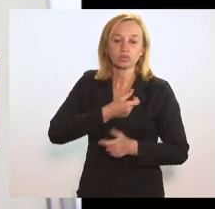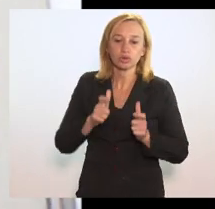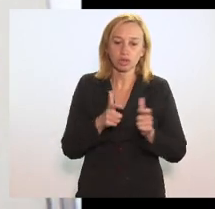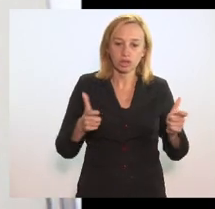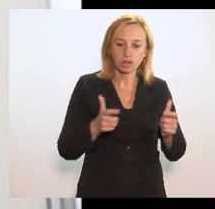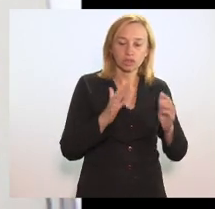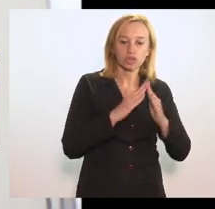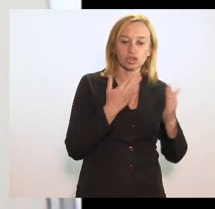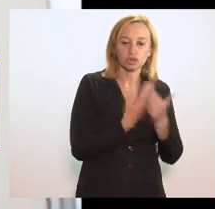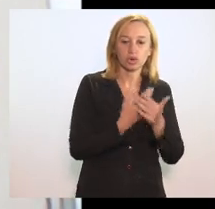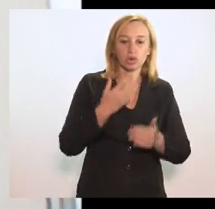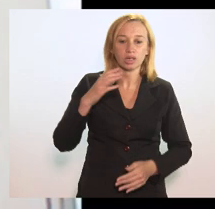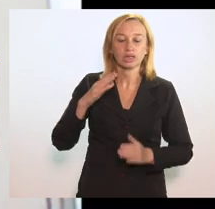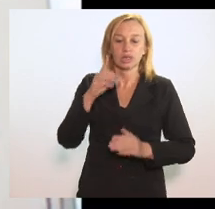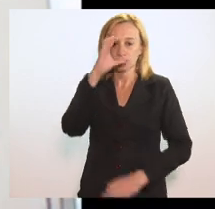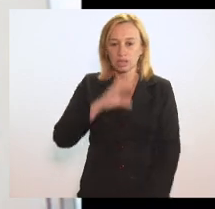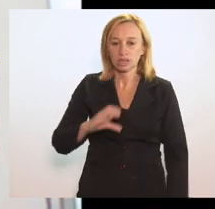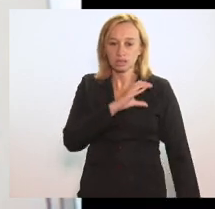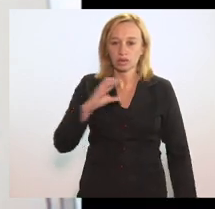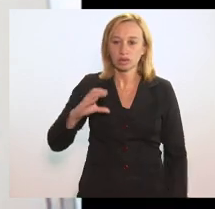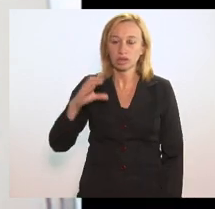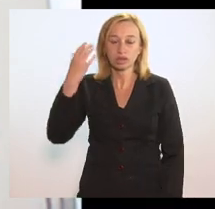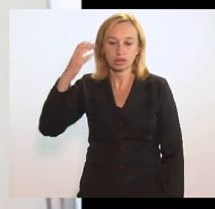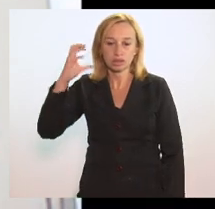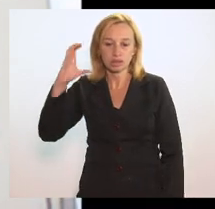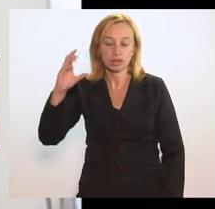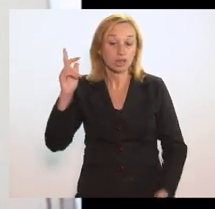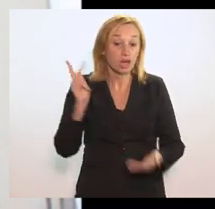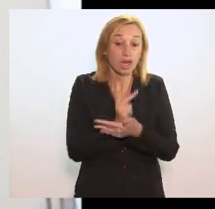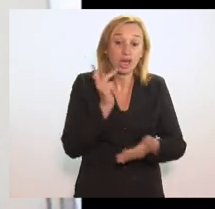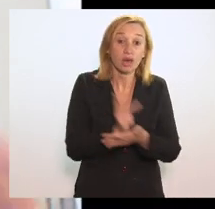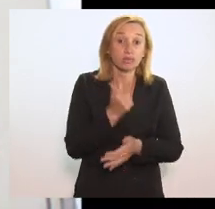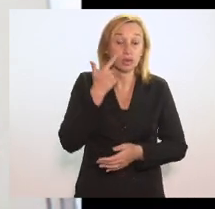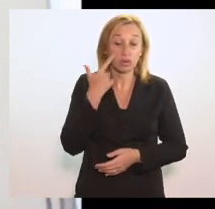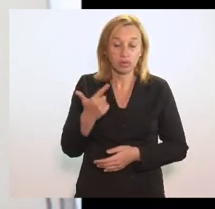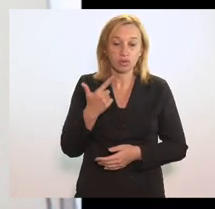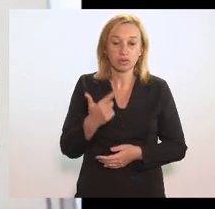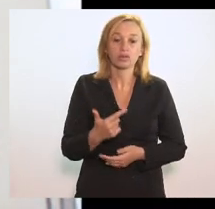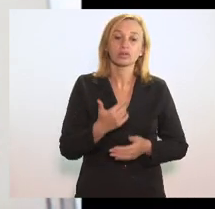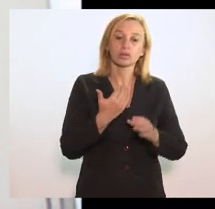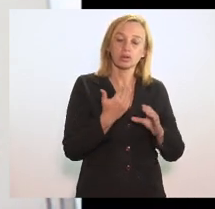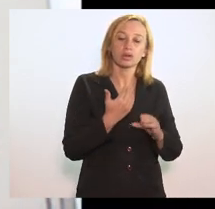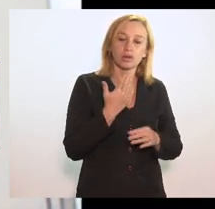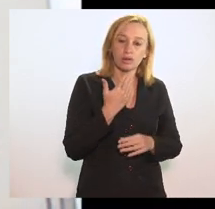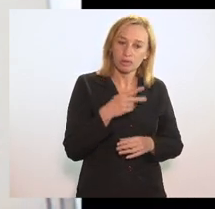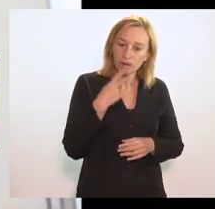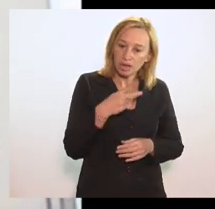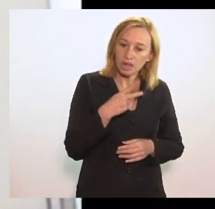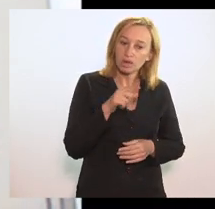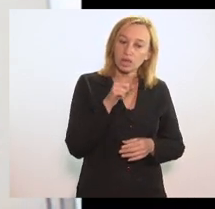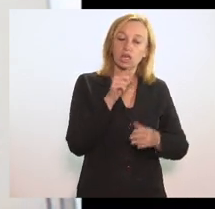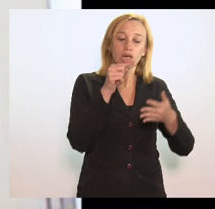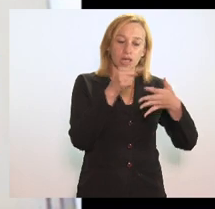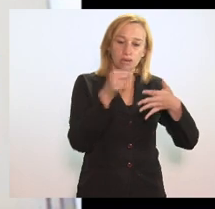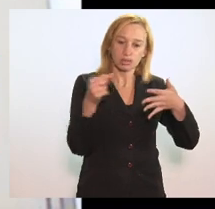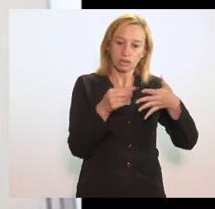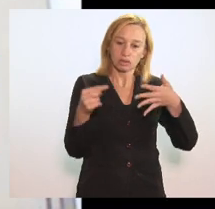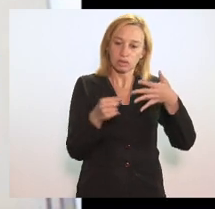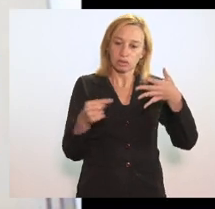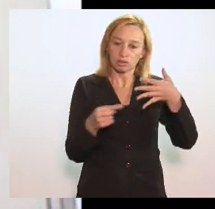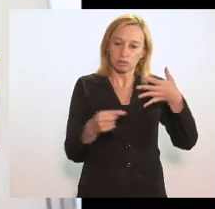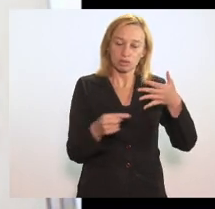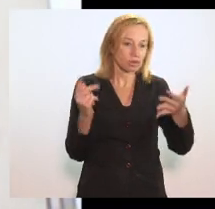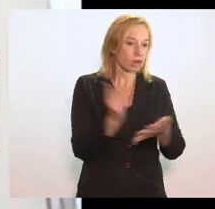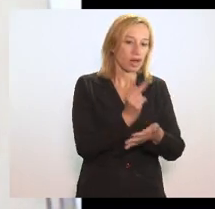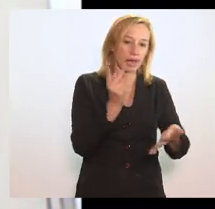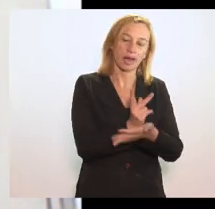católica de Niterói. Constatei uma série de irregularidades. Notifiquei a escola. Falei, olha, isso são irregularidades. Apesar de